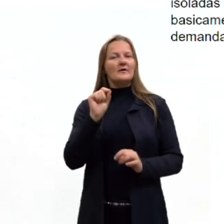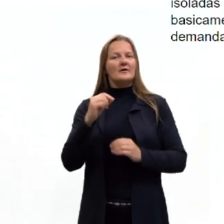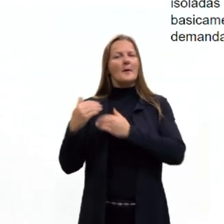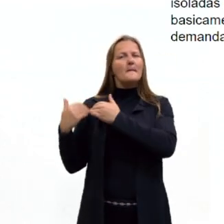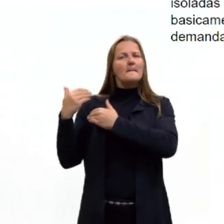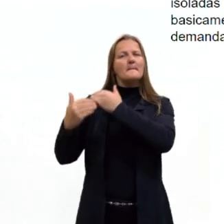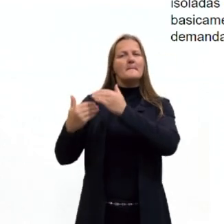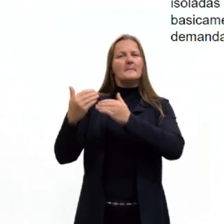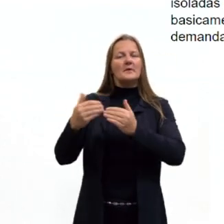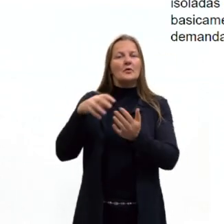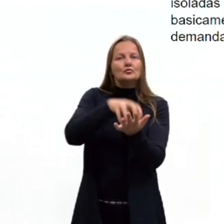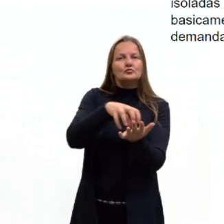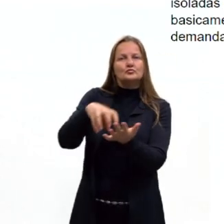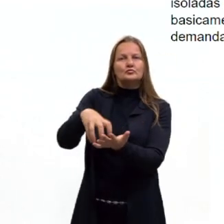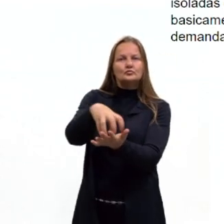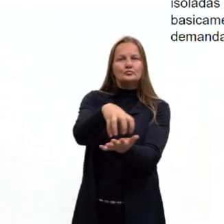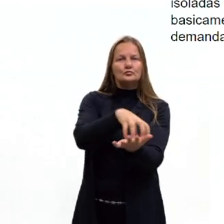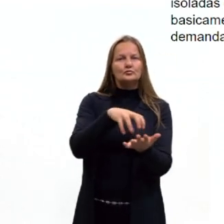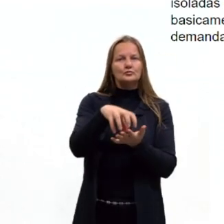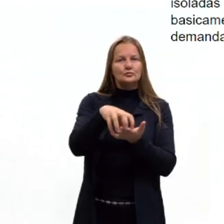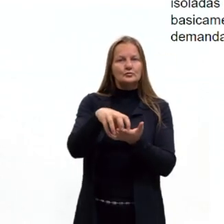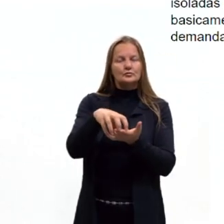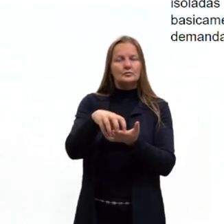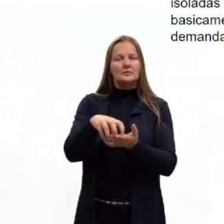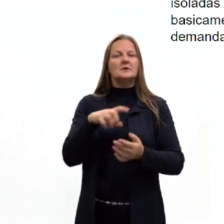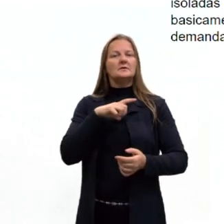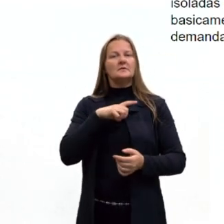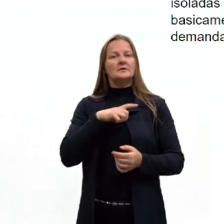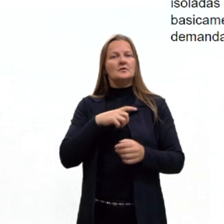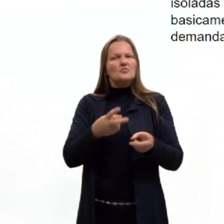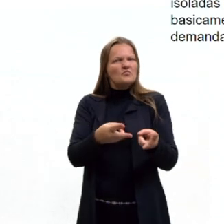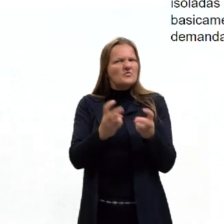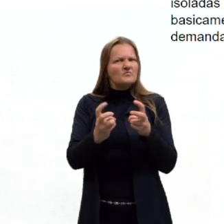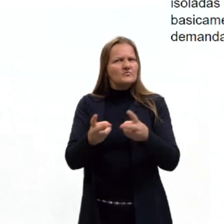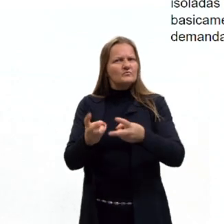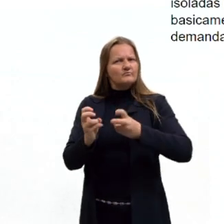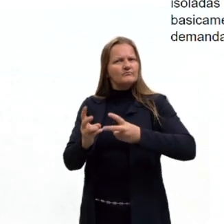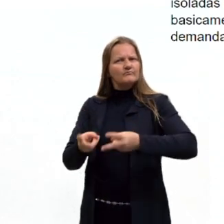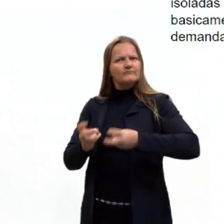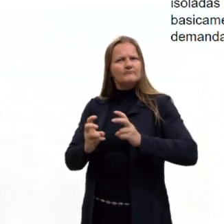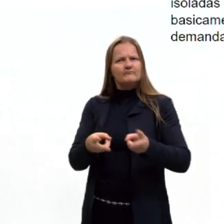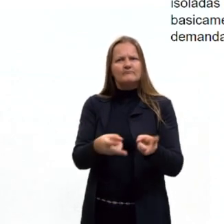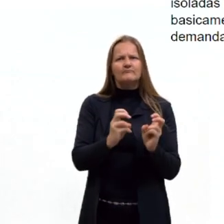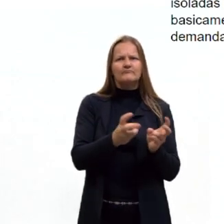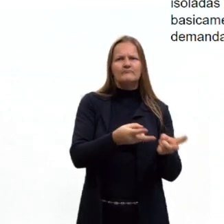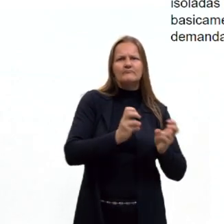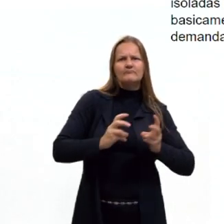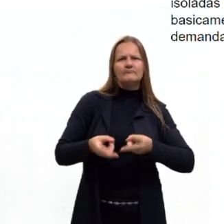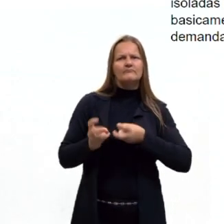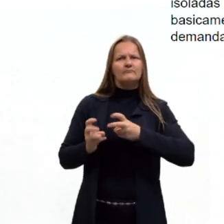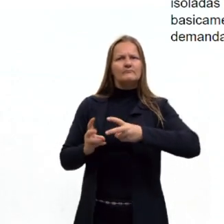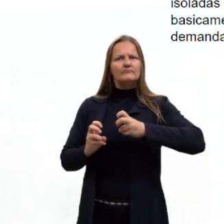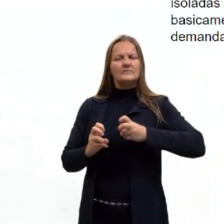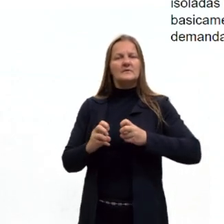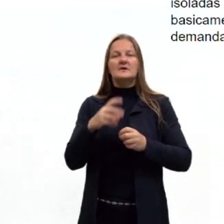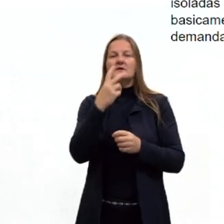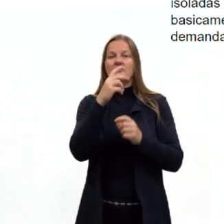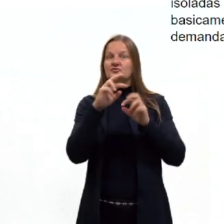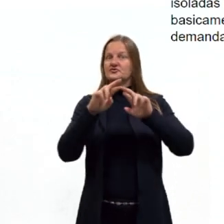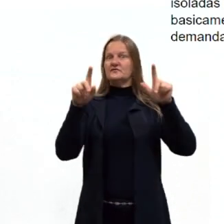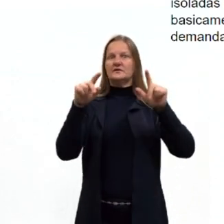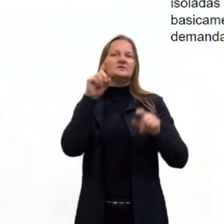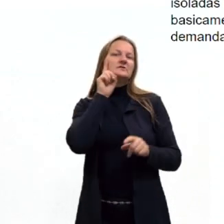de colonização ele foi um processo de exploração tá a gurizada não foi um processo que nem nos Estados Unidos